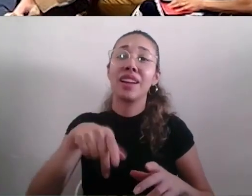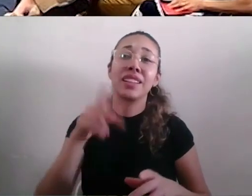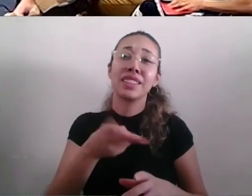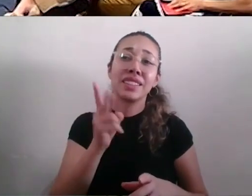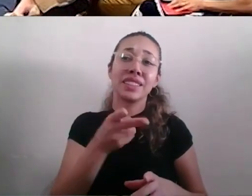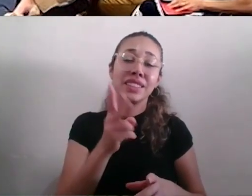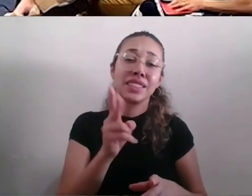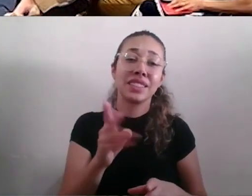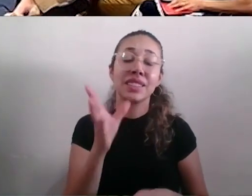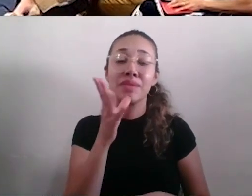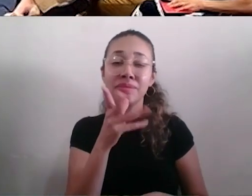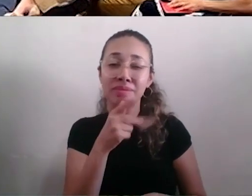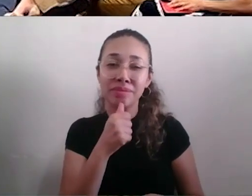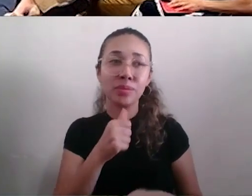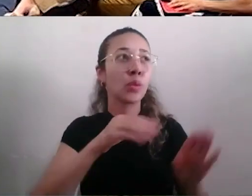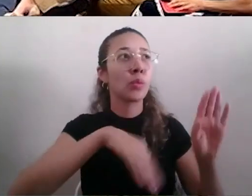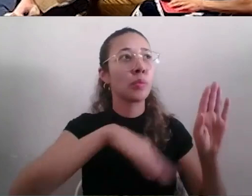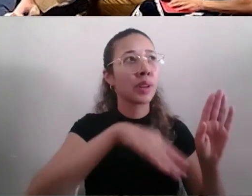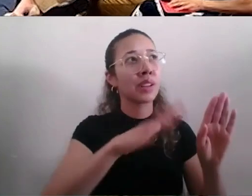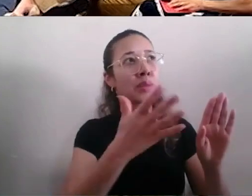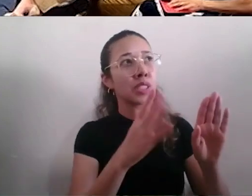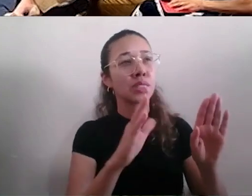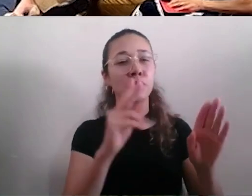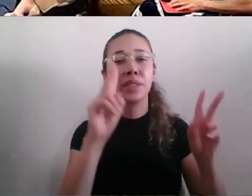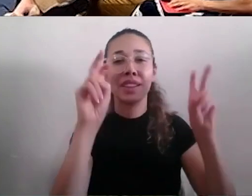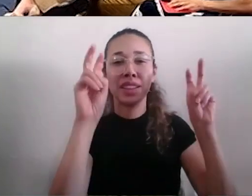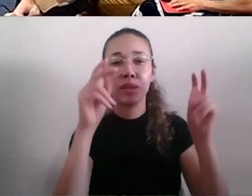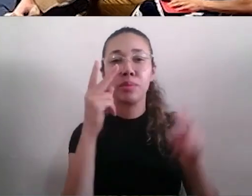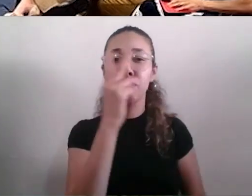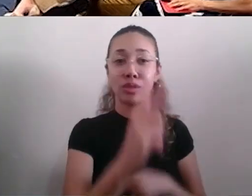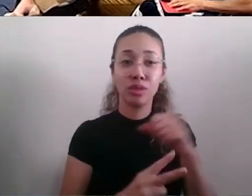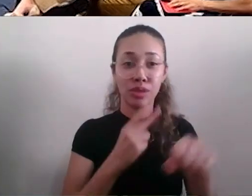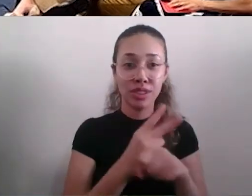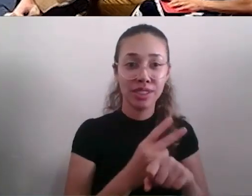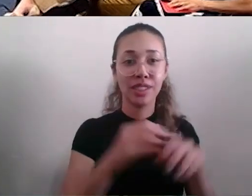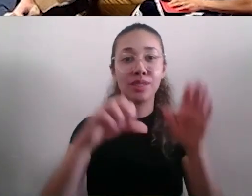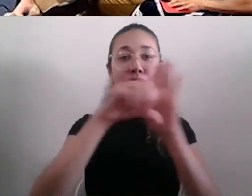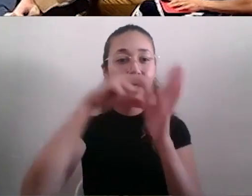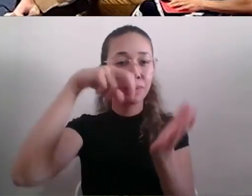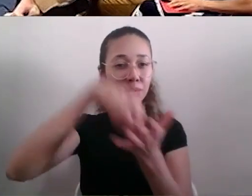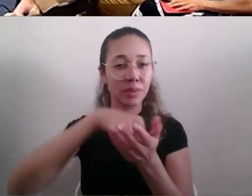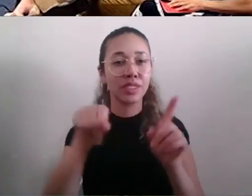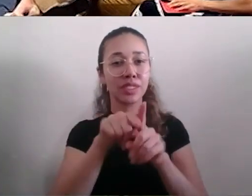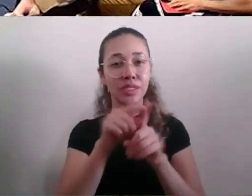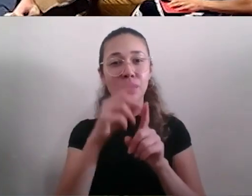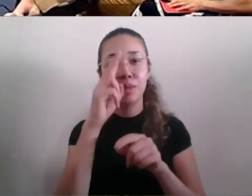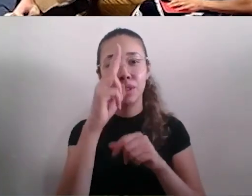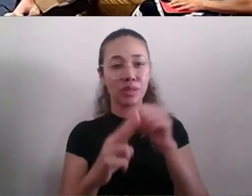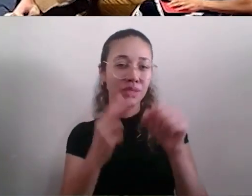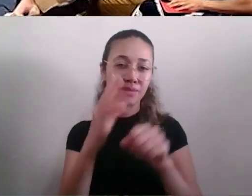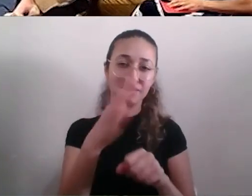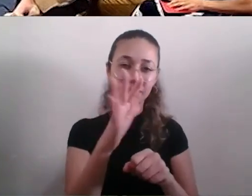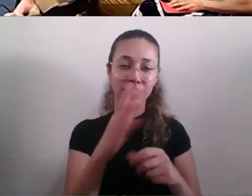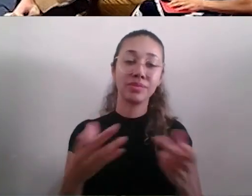Castigo levou quase isso também. Porque são questões muito complexas. Então, a gente não tem como achar que os jornais e que as